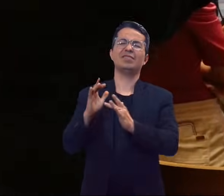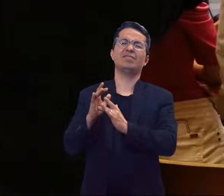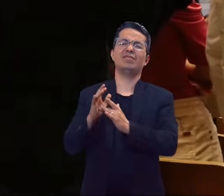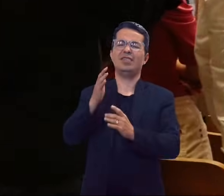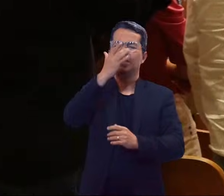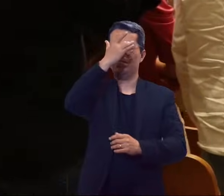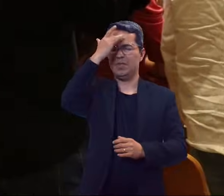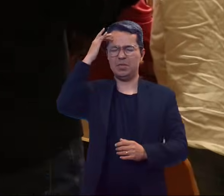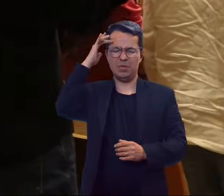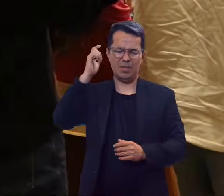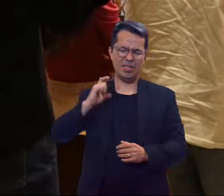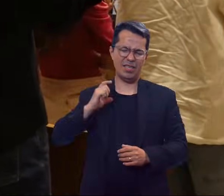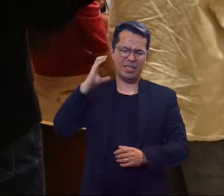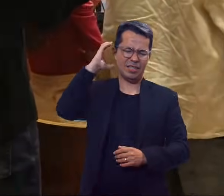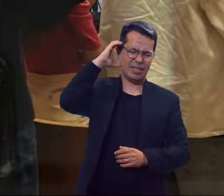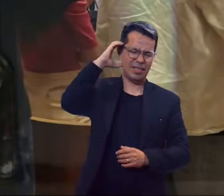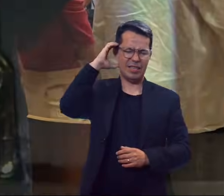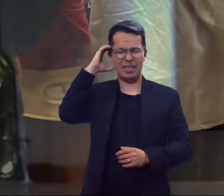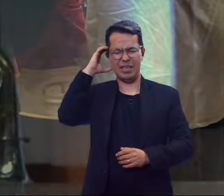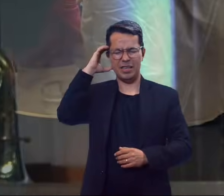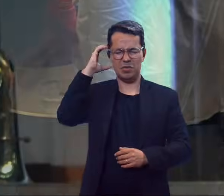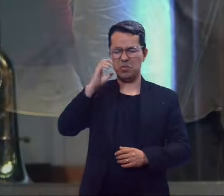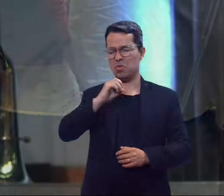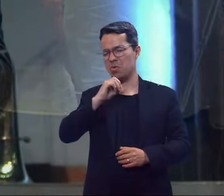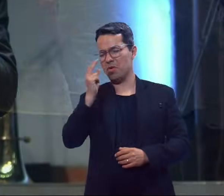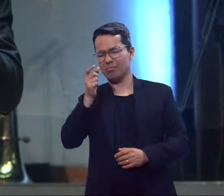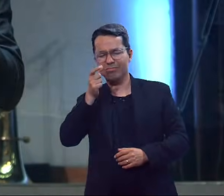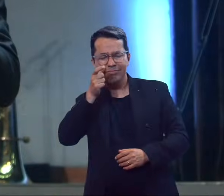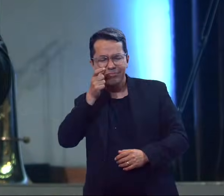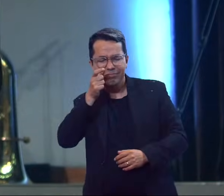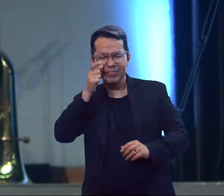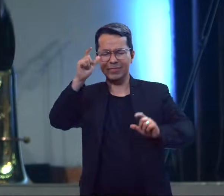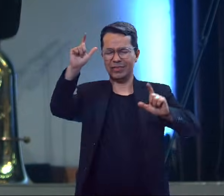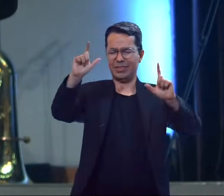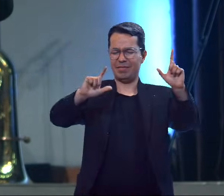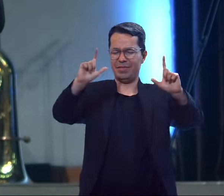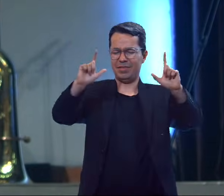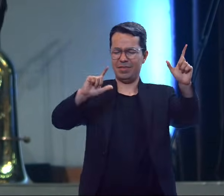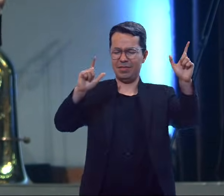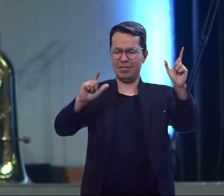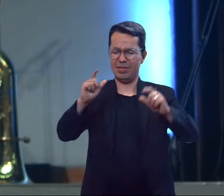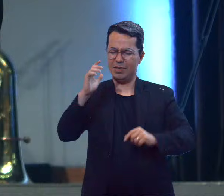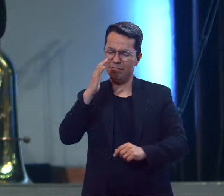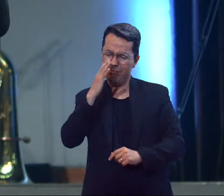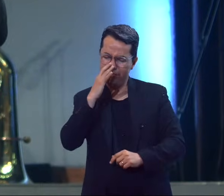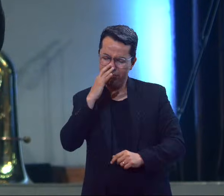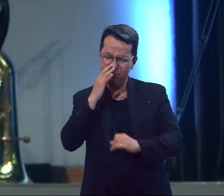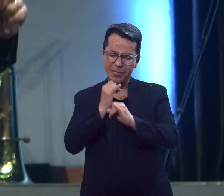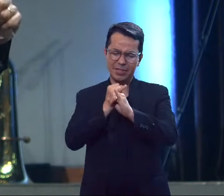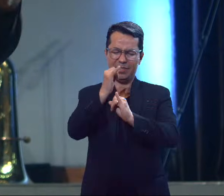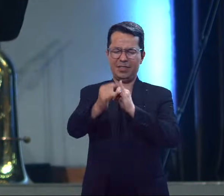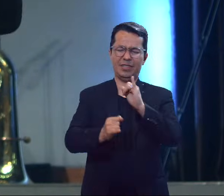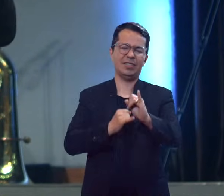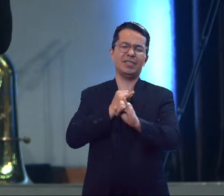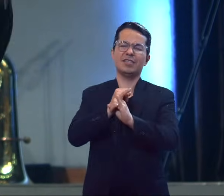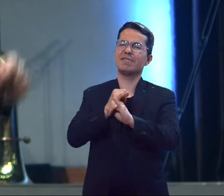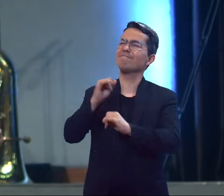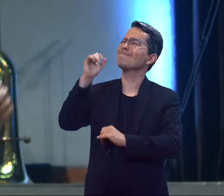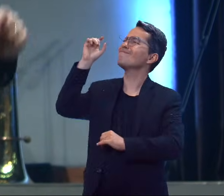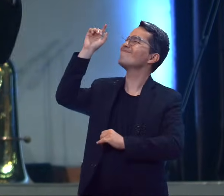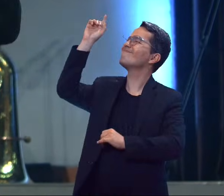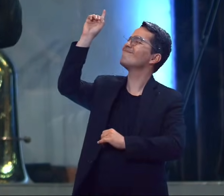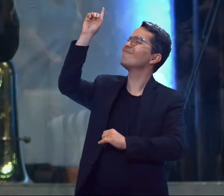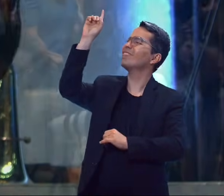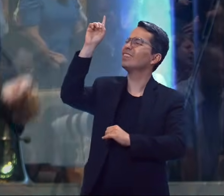pela rádio, na televisão, pela internet, que o bálsamo do Senhor seja